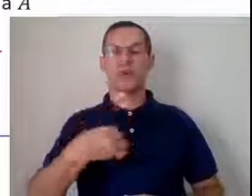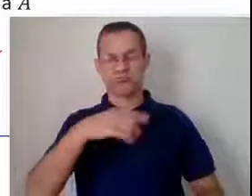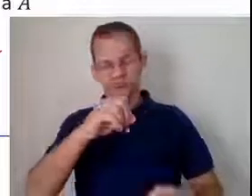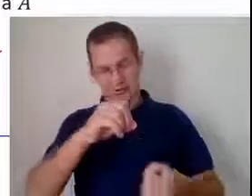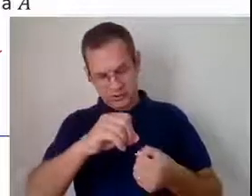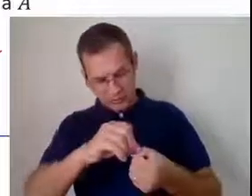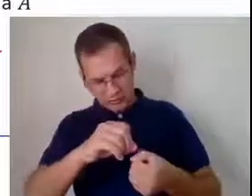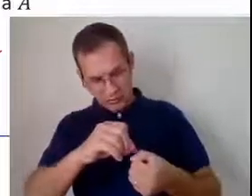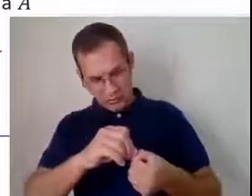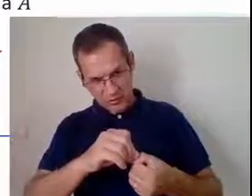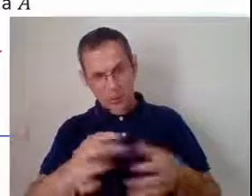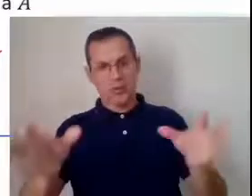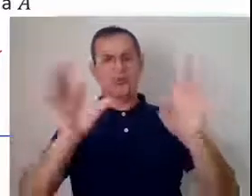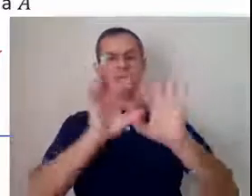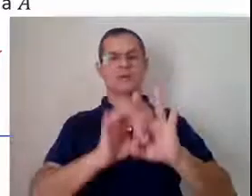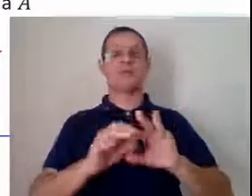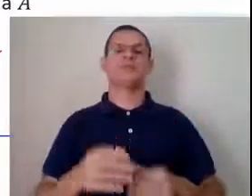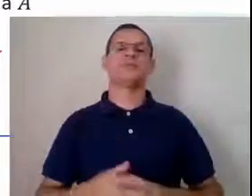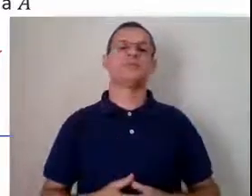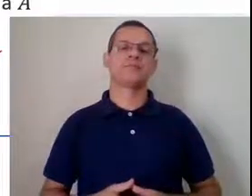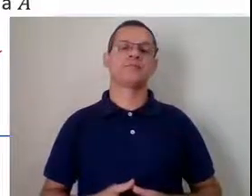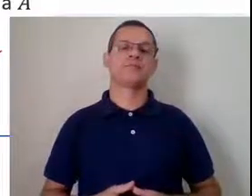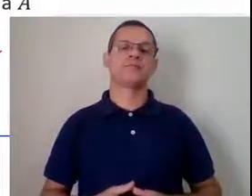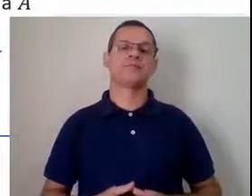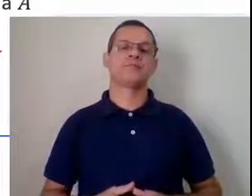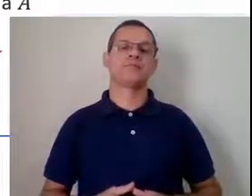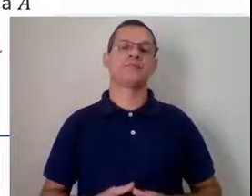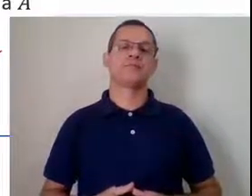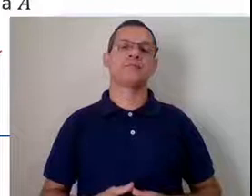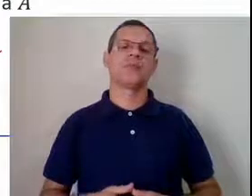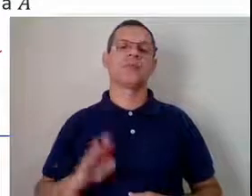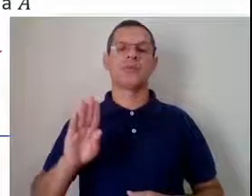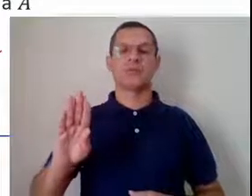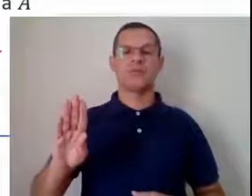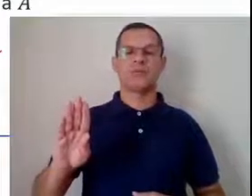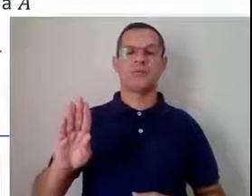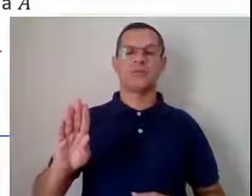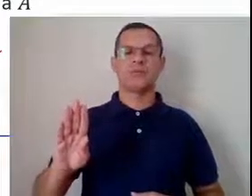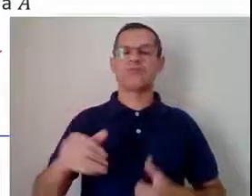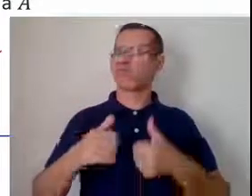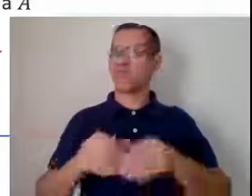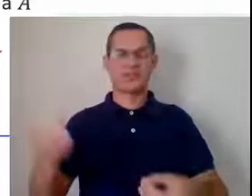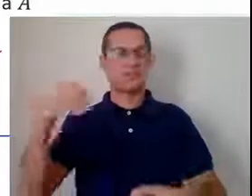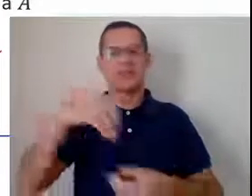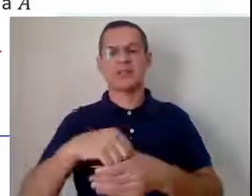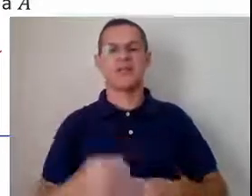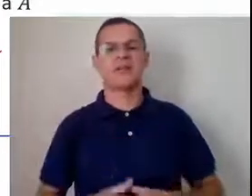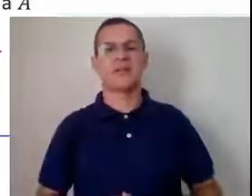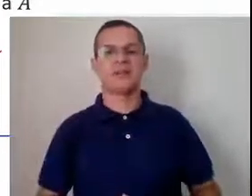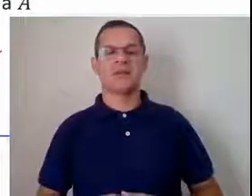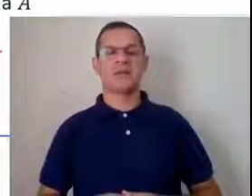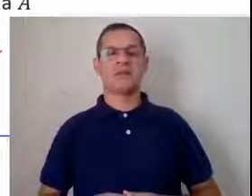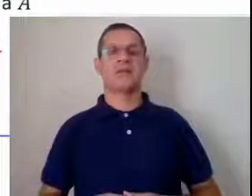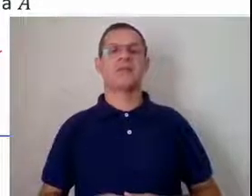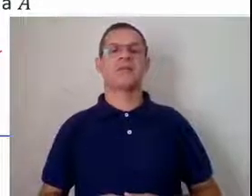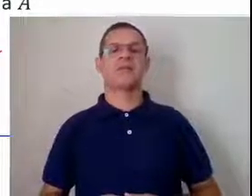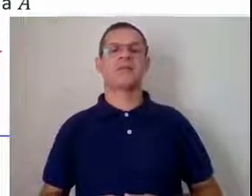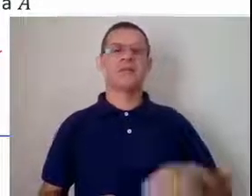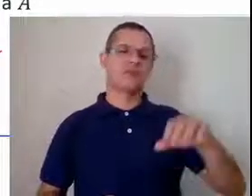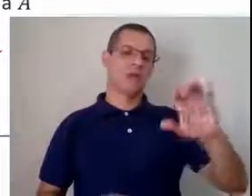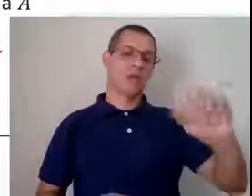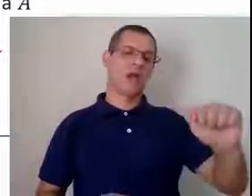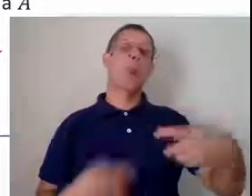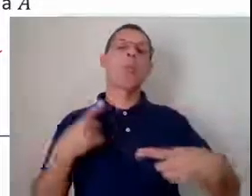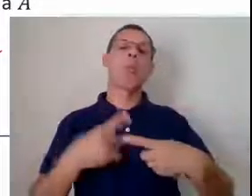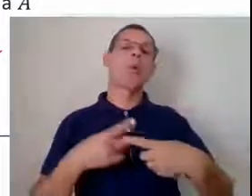fizer algumas relações, o B não está contido em A.